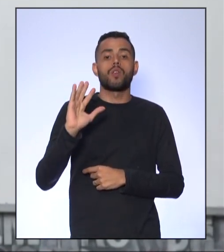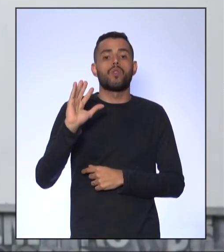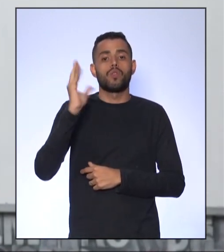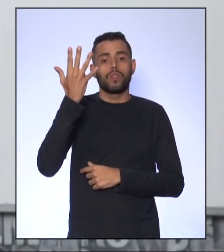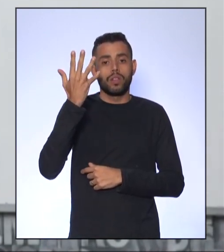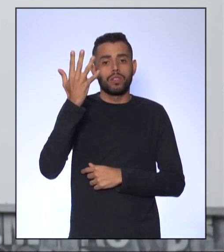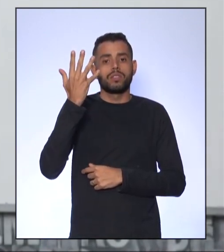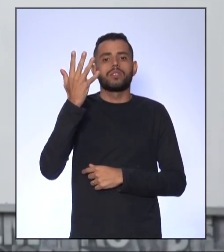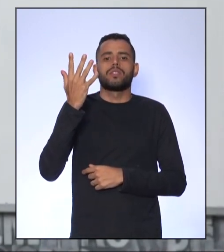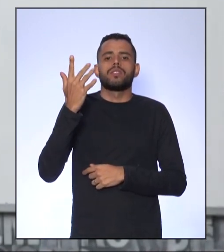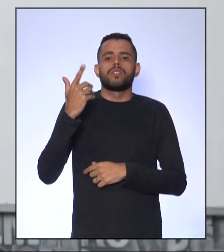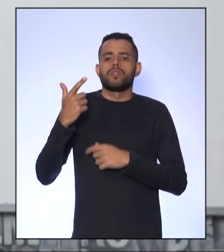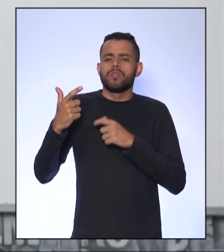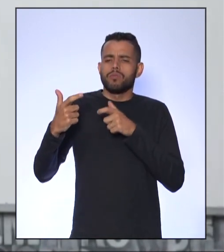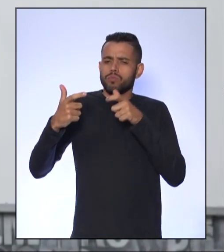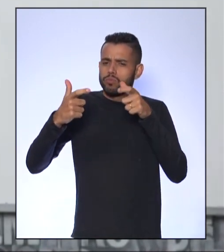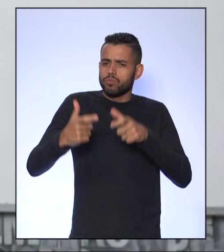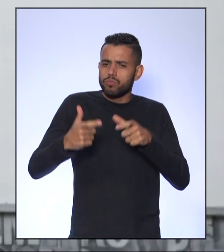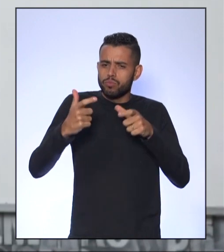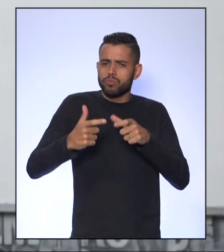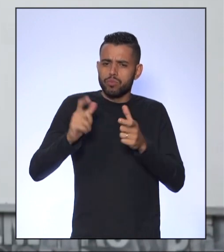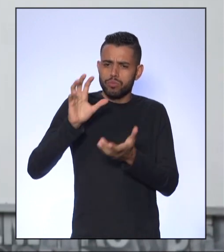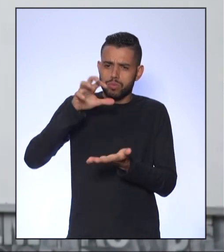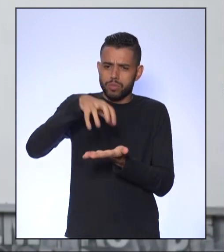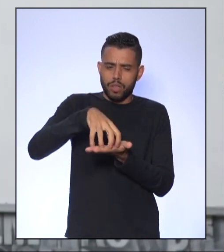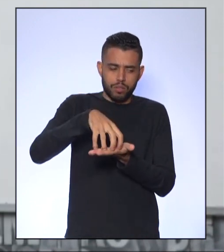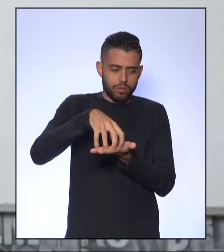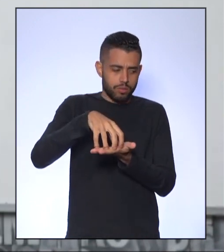grande centro